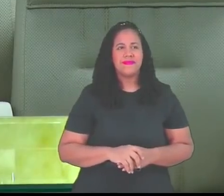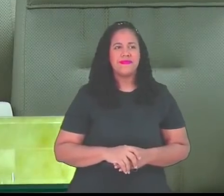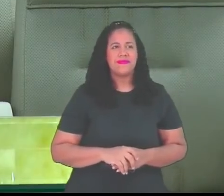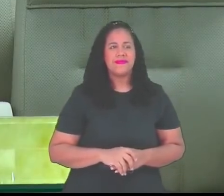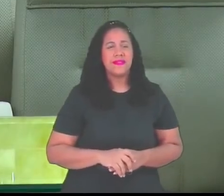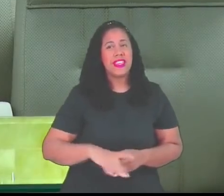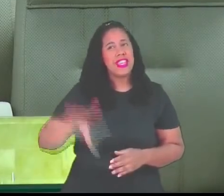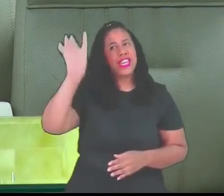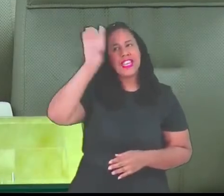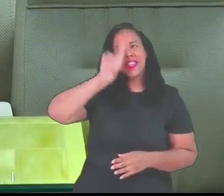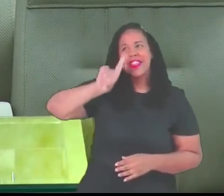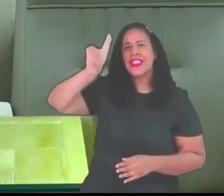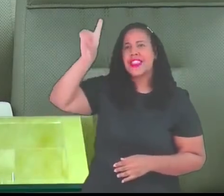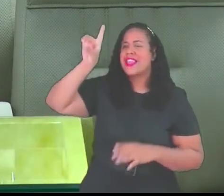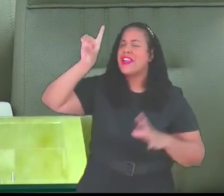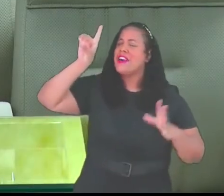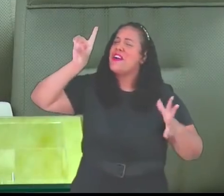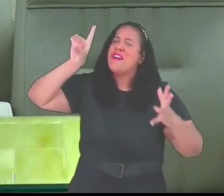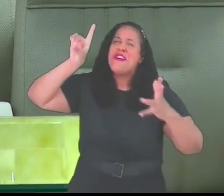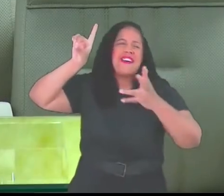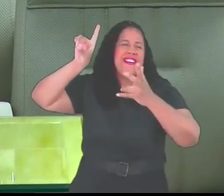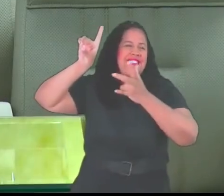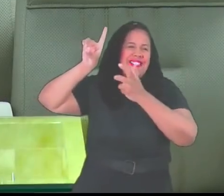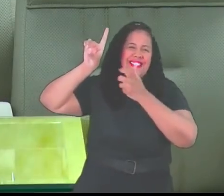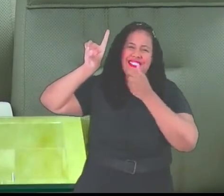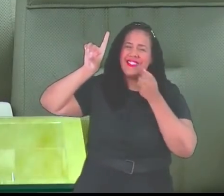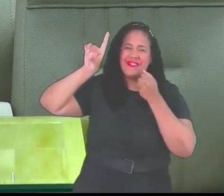Que Deus maravilhoso,